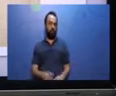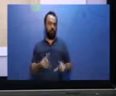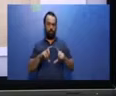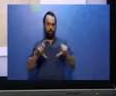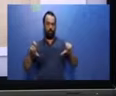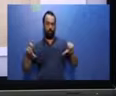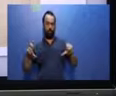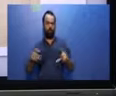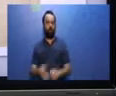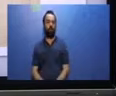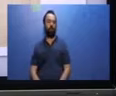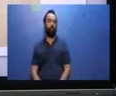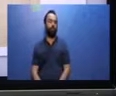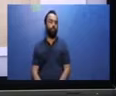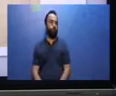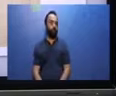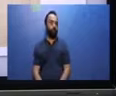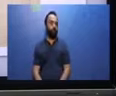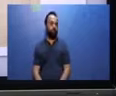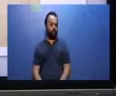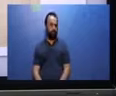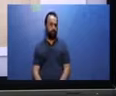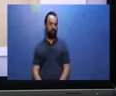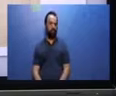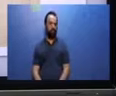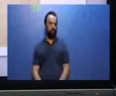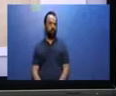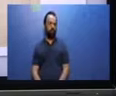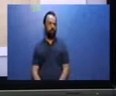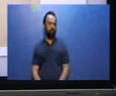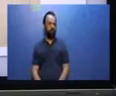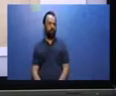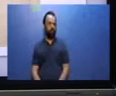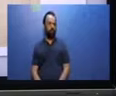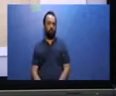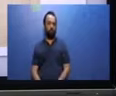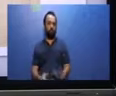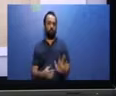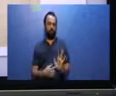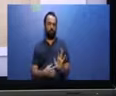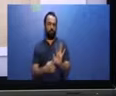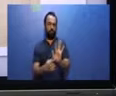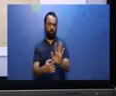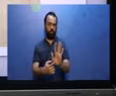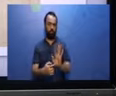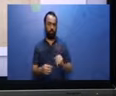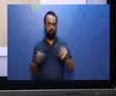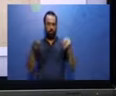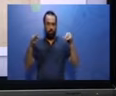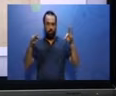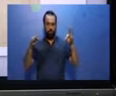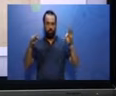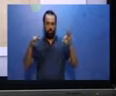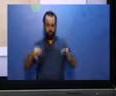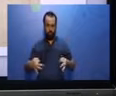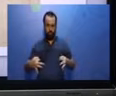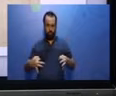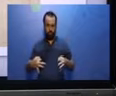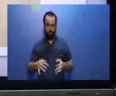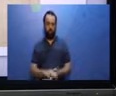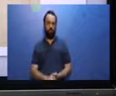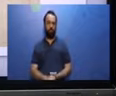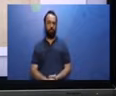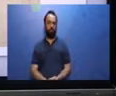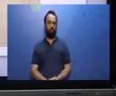ou seja a reação acontece nós representamos a nossa maneira mas para que ela seja representada da maneira